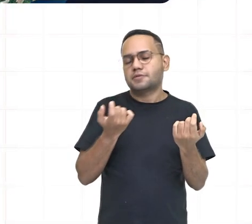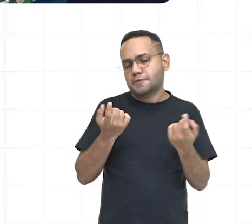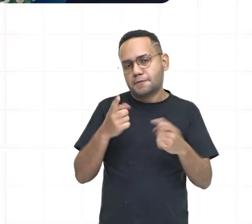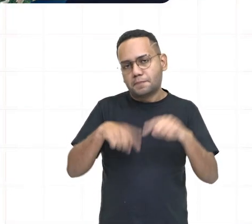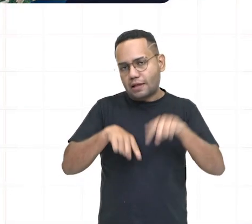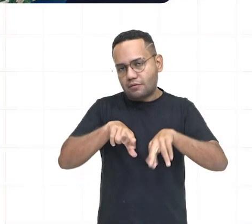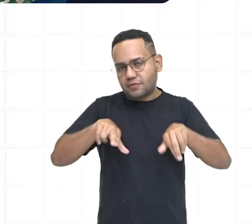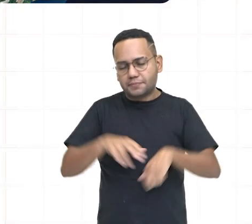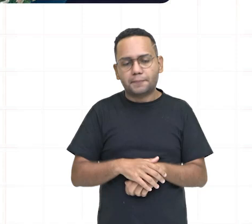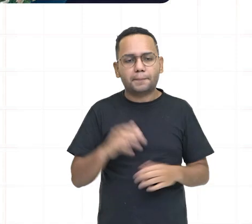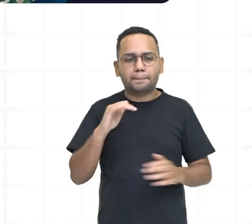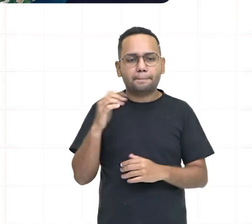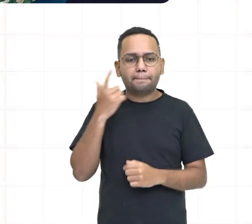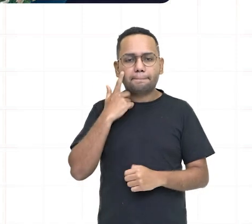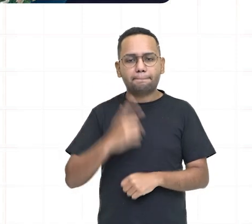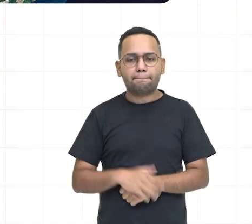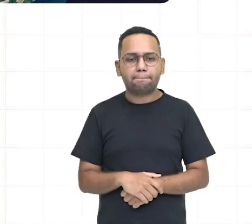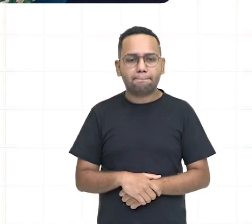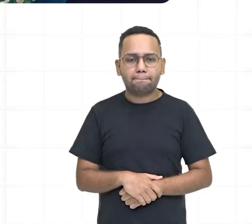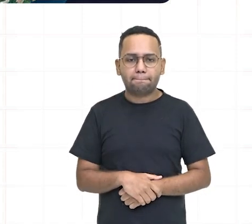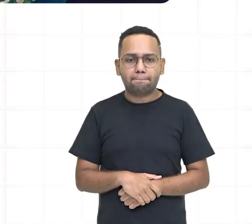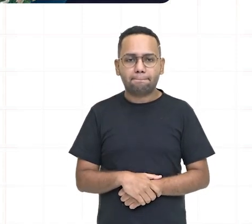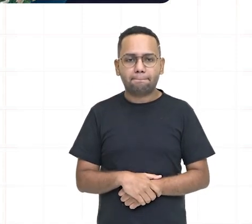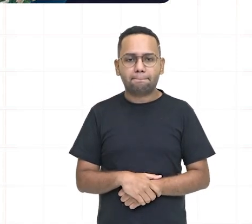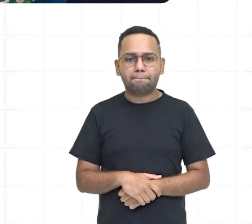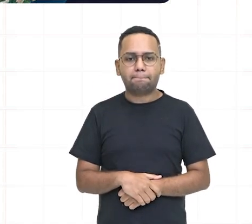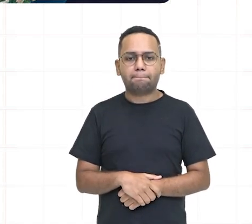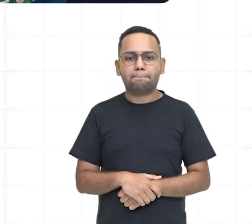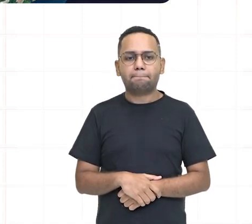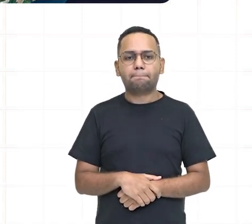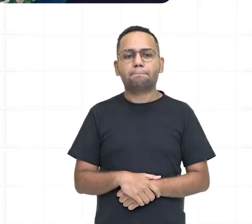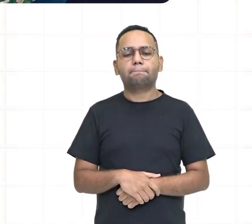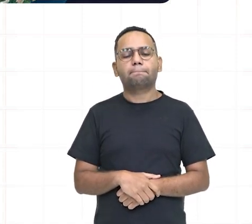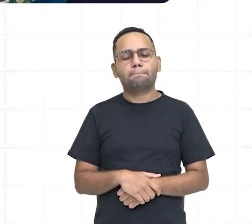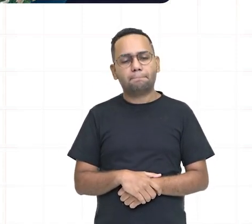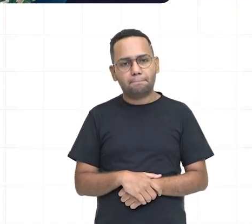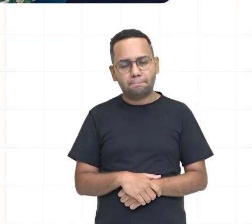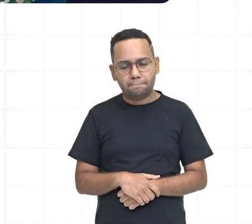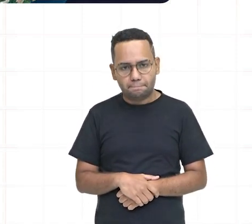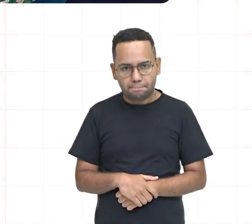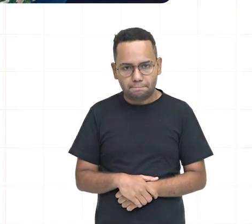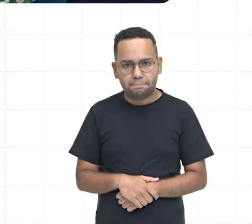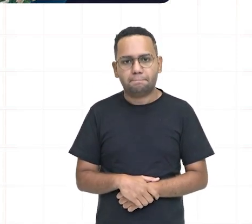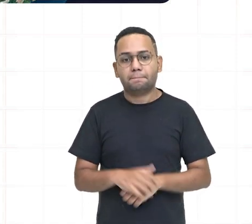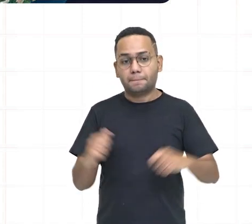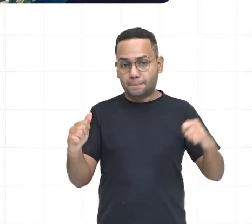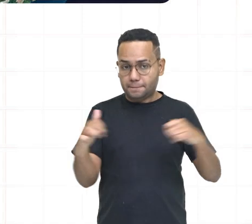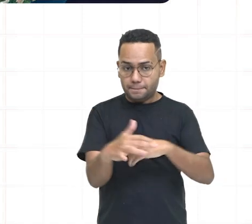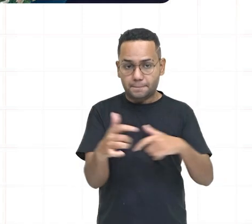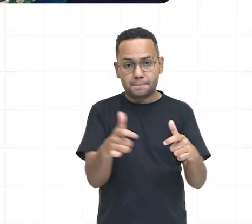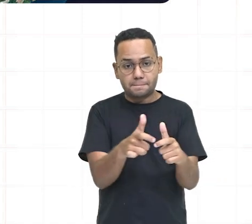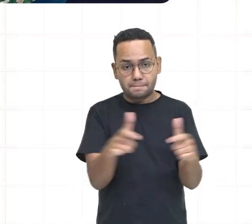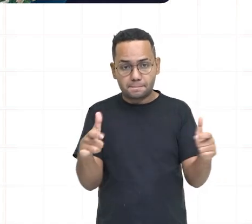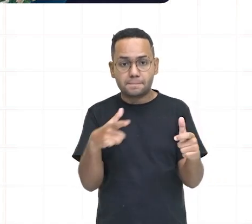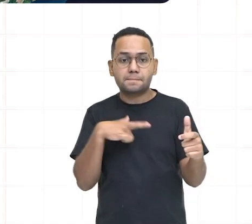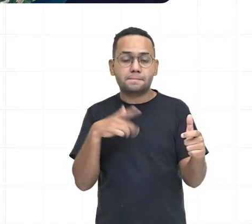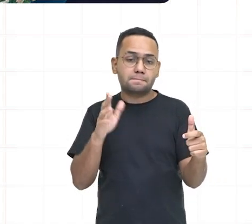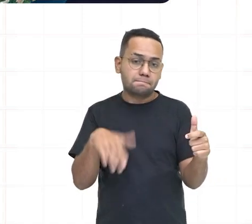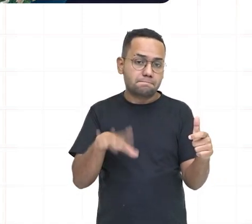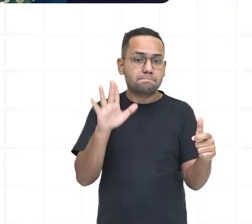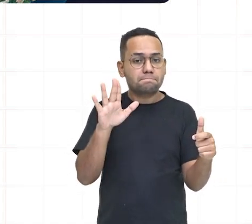concentração de grande quantidade de atividades econômicas em diferentes setores do espaço urbano, o que é lógico, não é